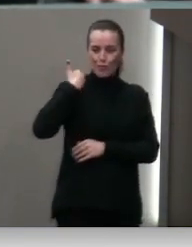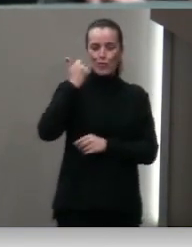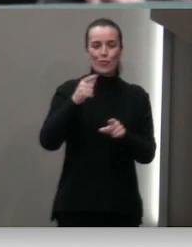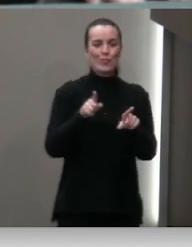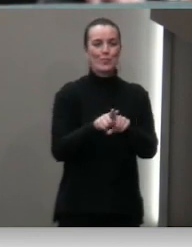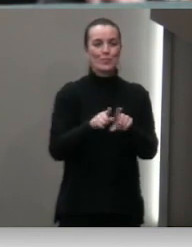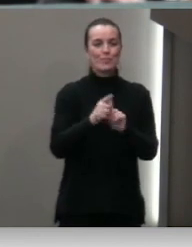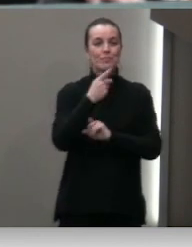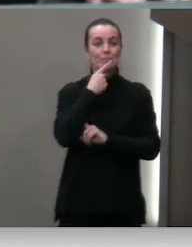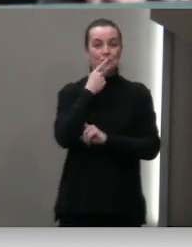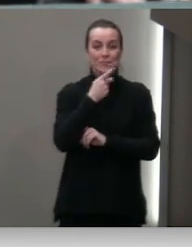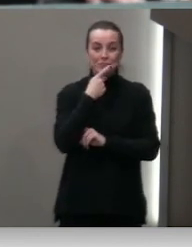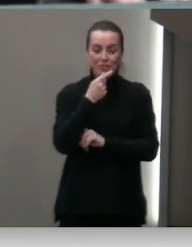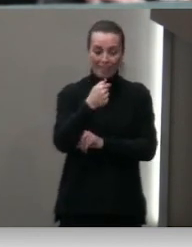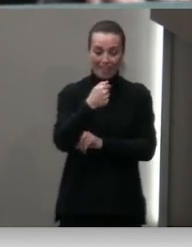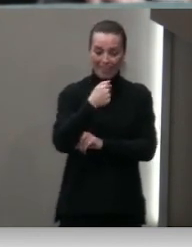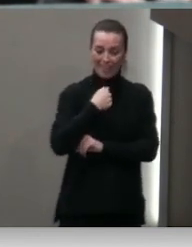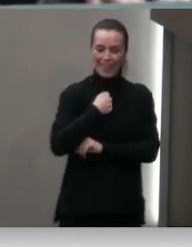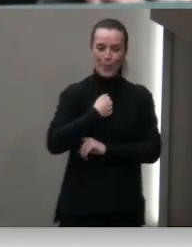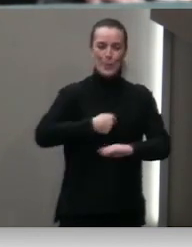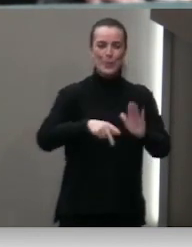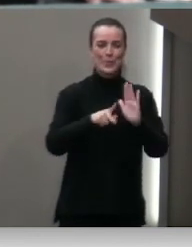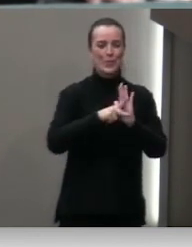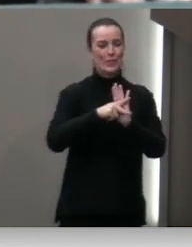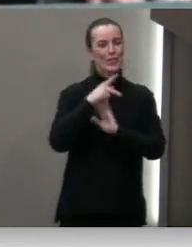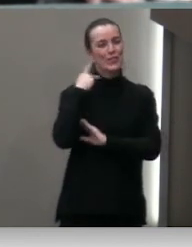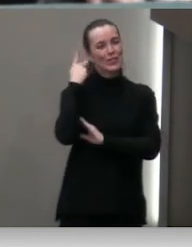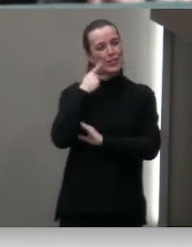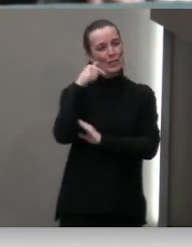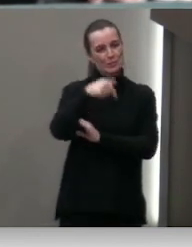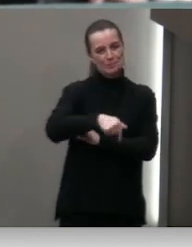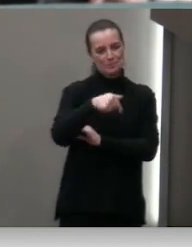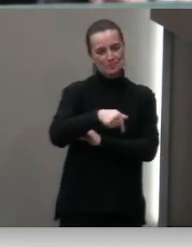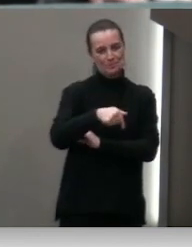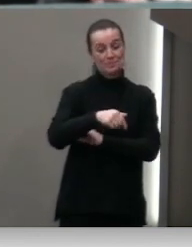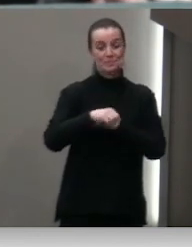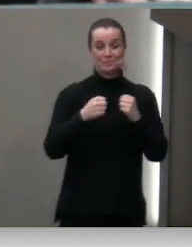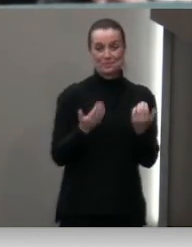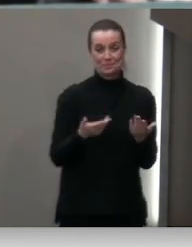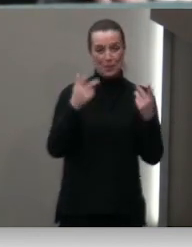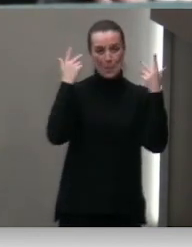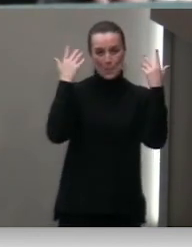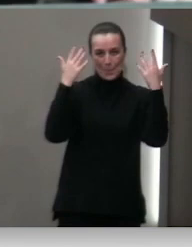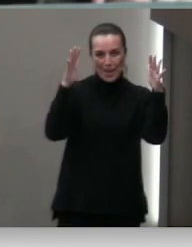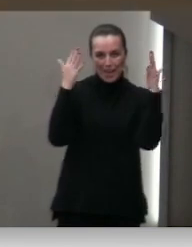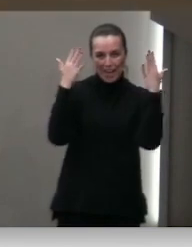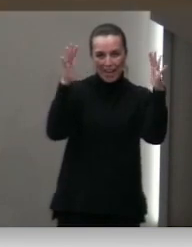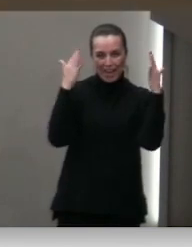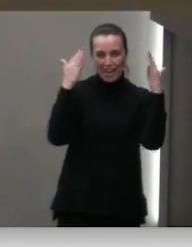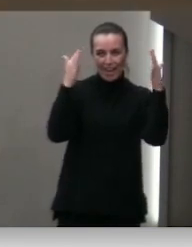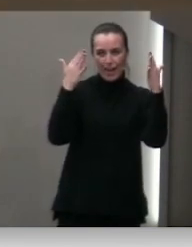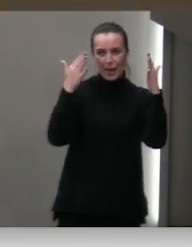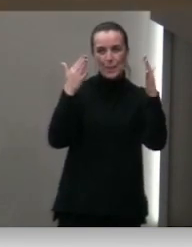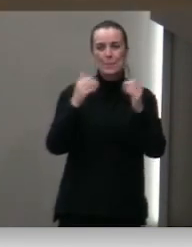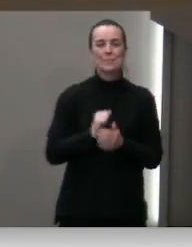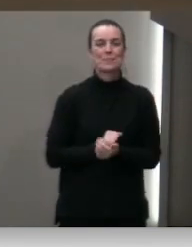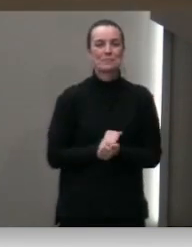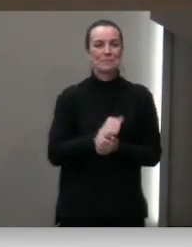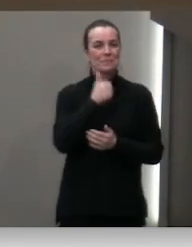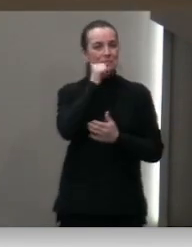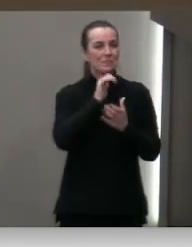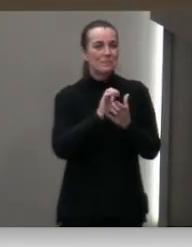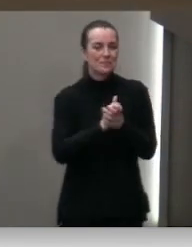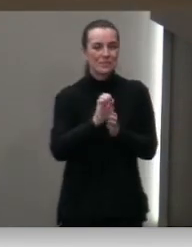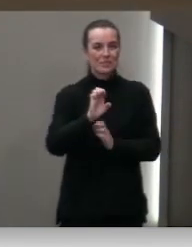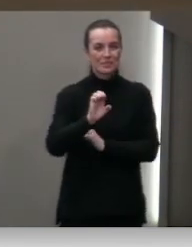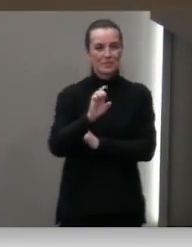vereadora nessa casa. Então, parabéns, vereador Rufa, pela homenagem. Dona Edith, sempre ao seu lado, seus